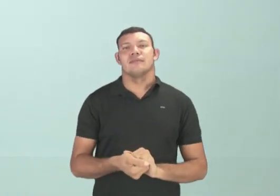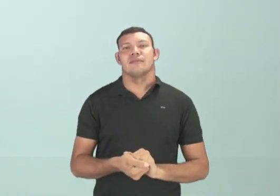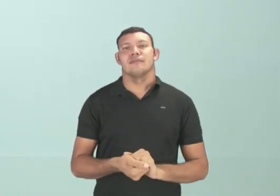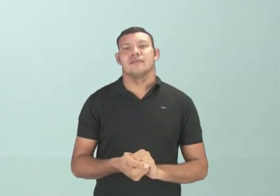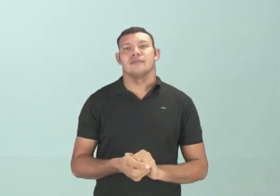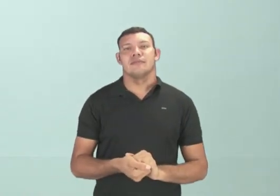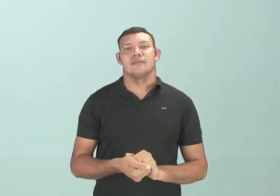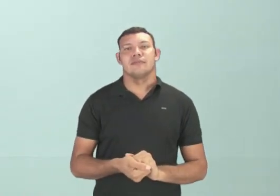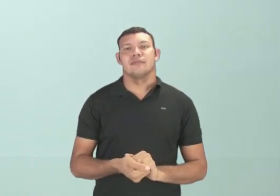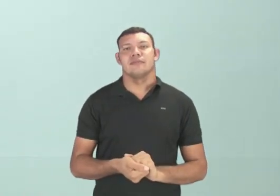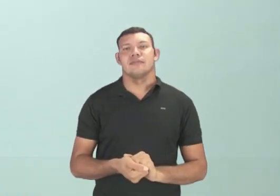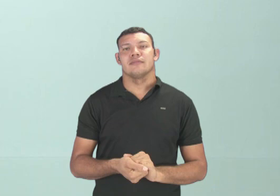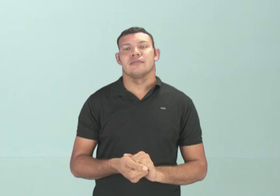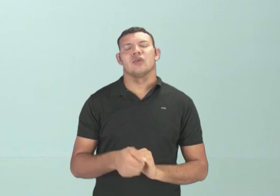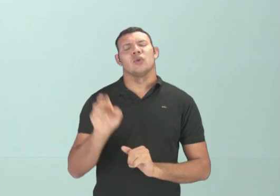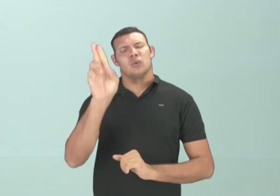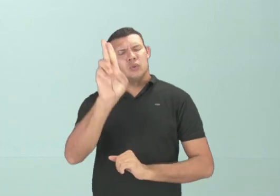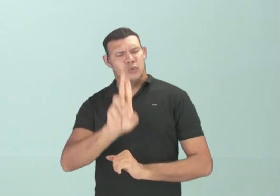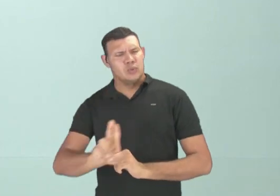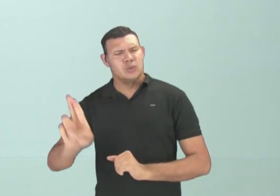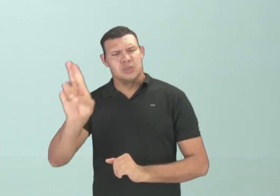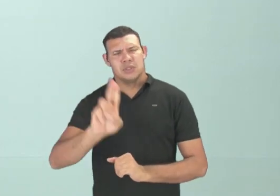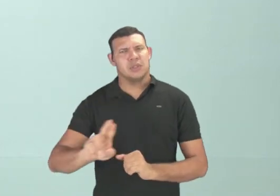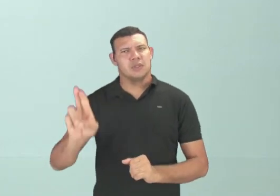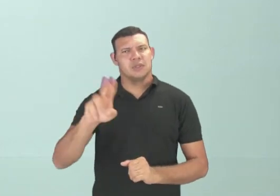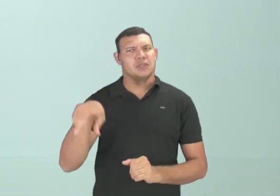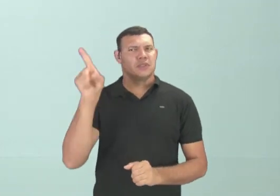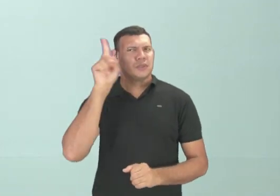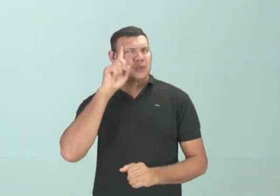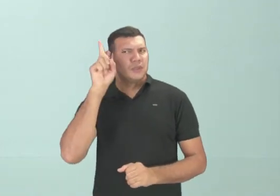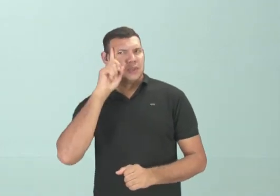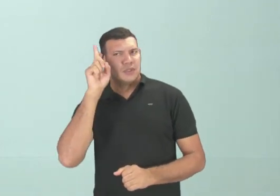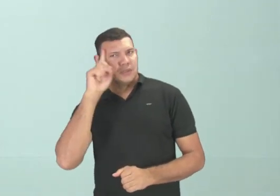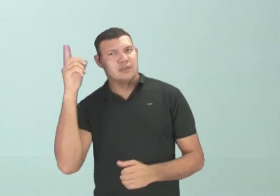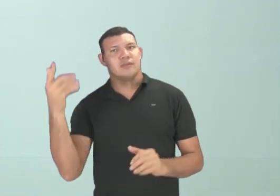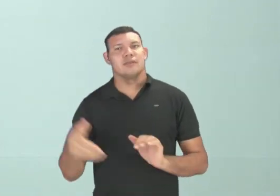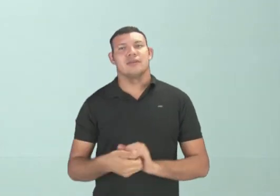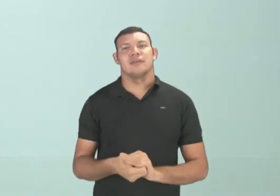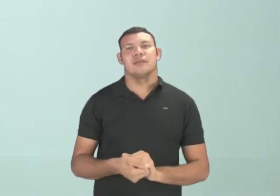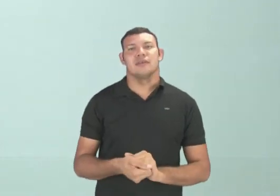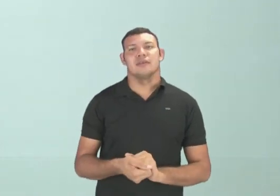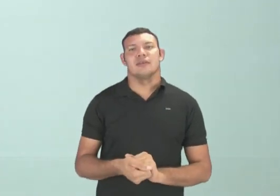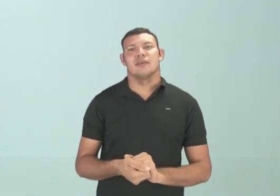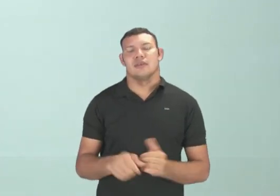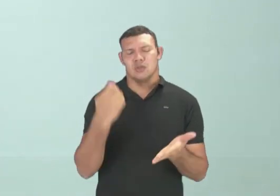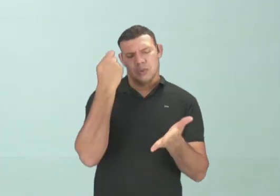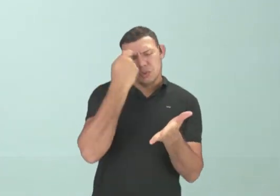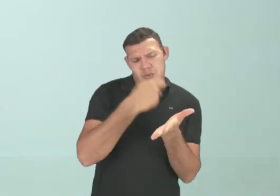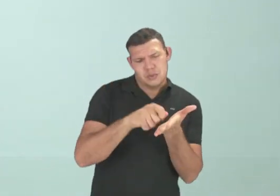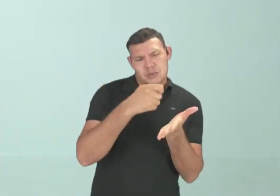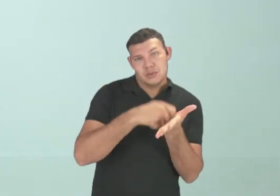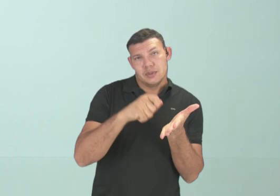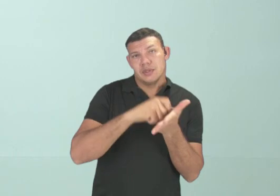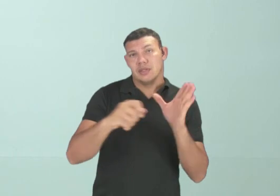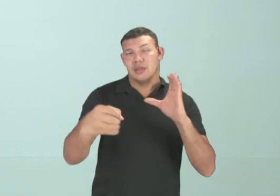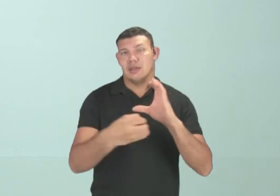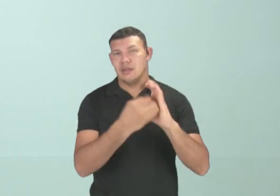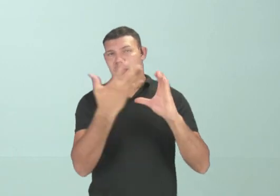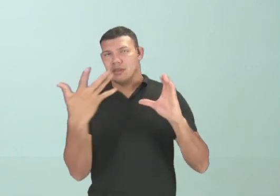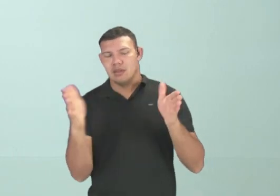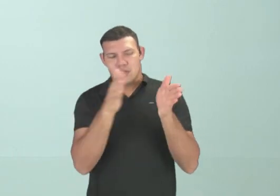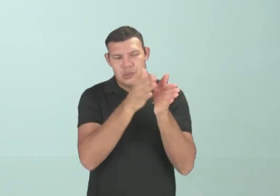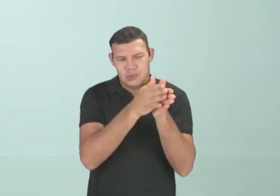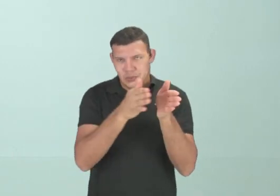também que vocês podem utilizar aí no dia a dia, tá? Vão lá para anotar as características do